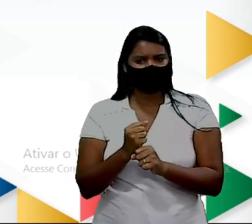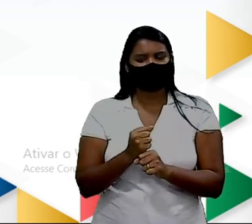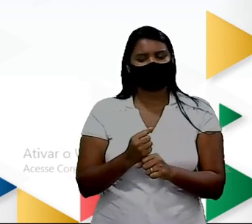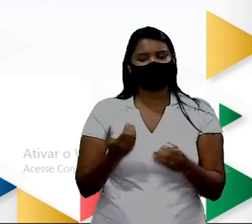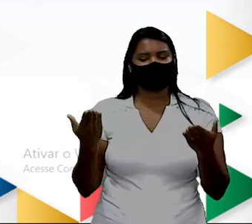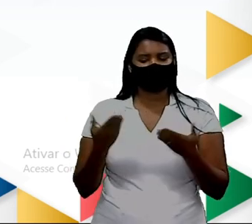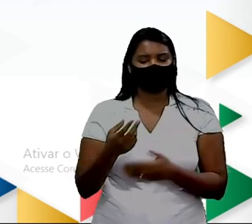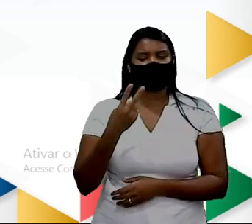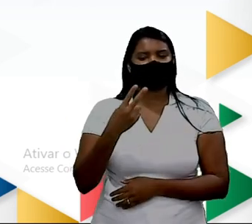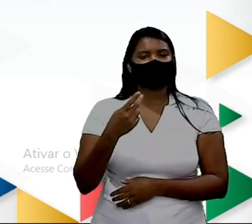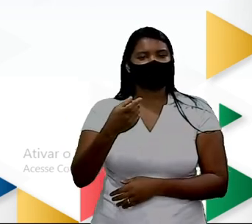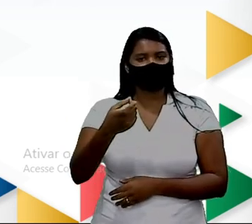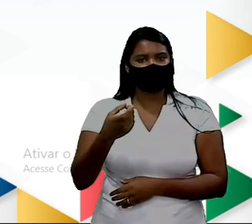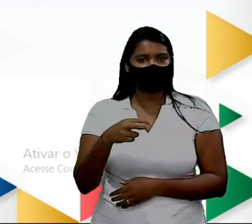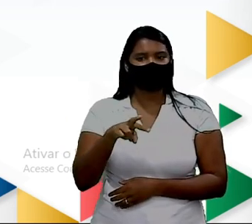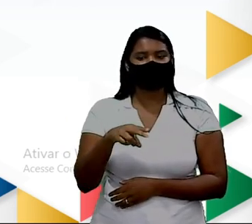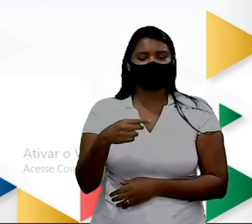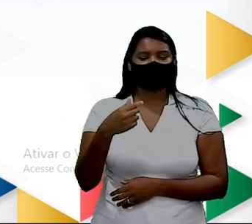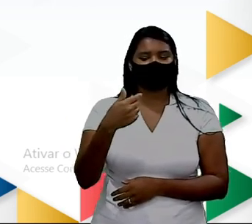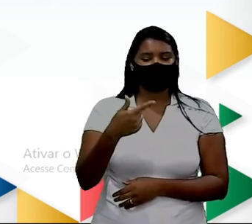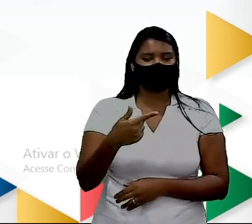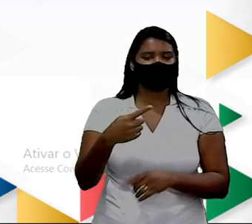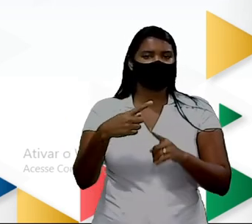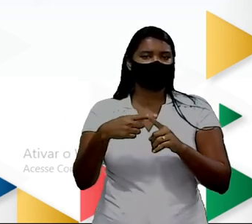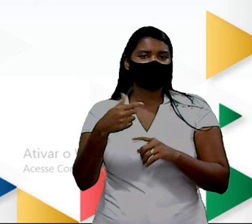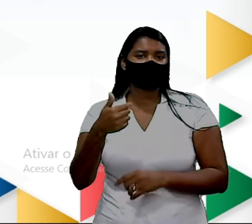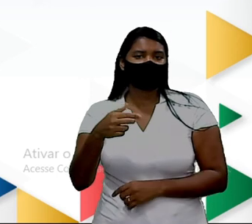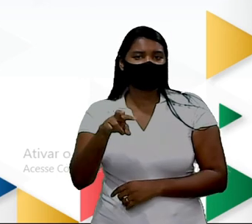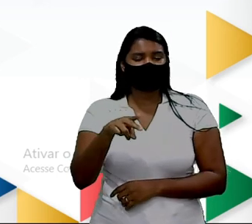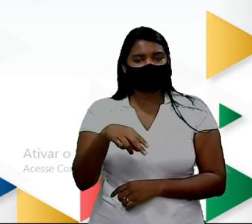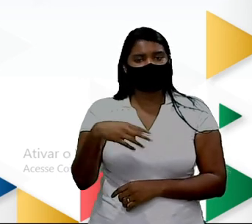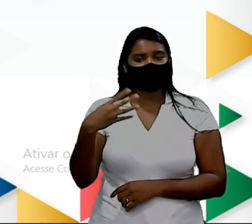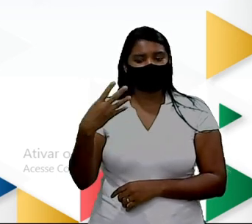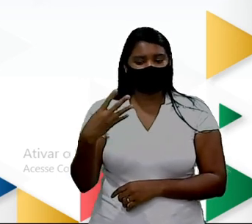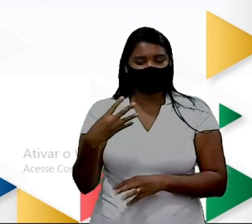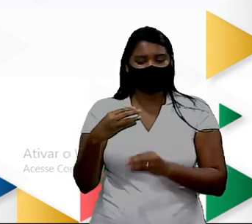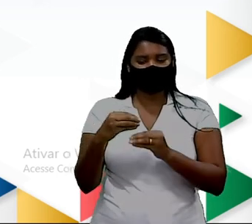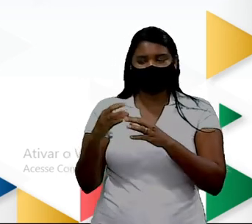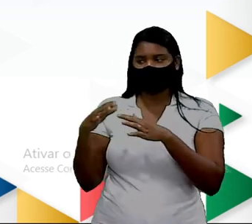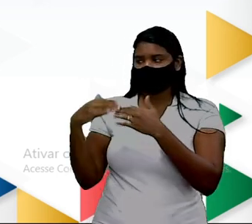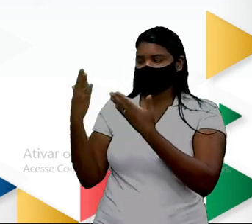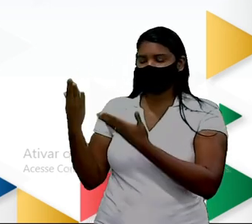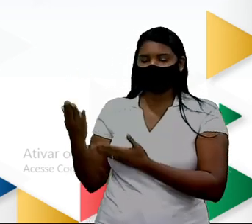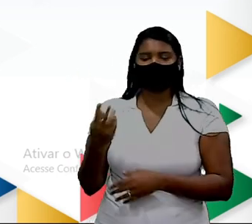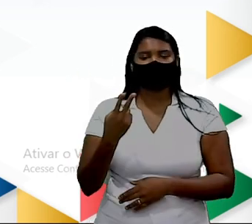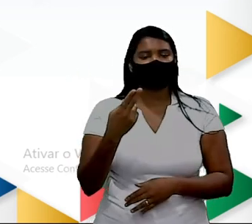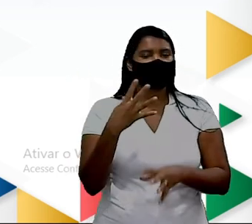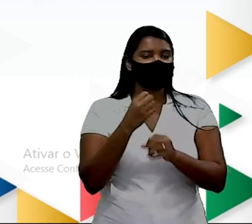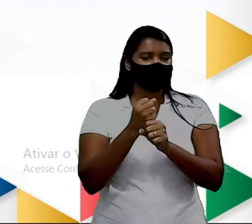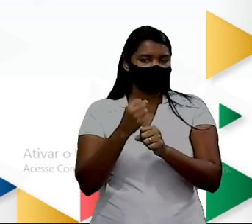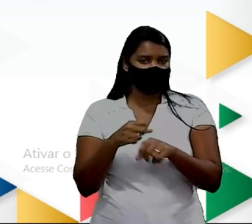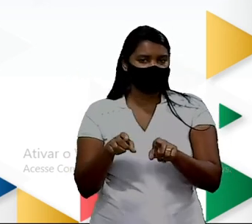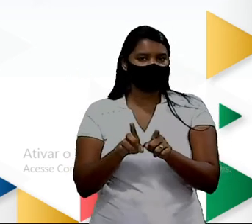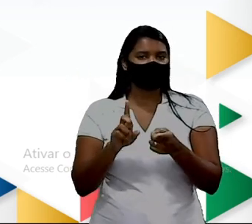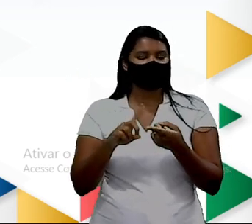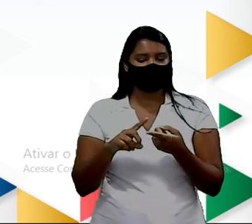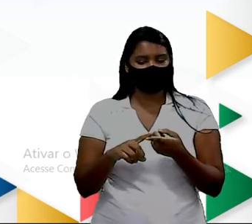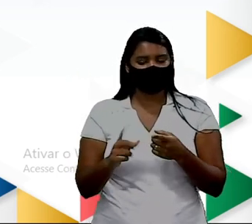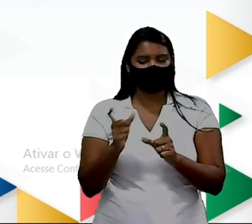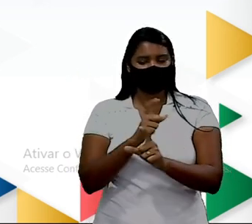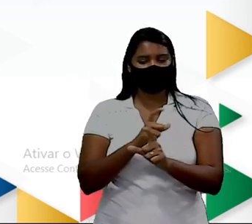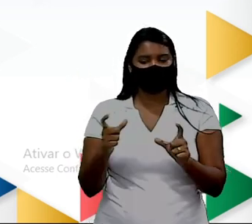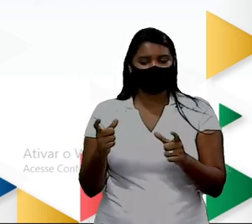ficar 2x igual a 2 vezes 2, que vai dar 4. E agora o 2 está multiplicando, passa para o outro